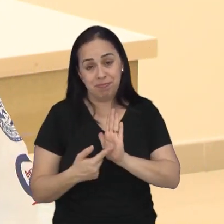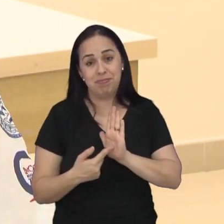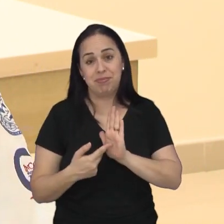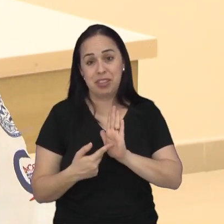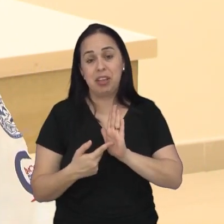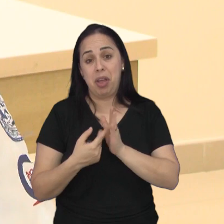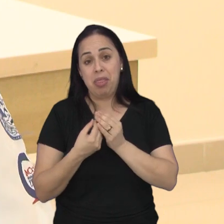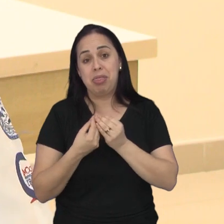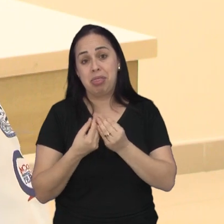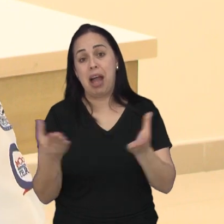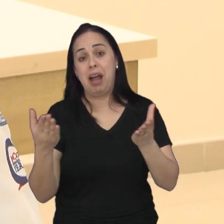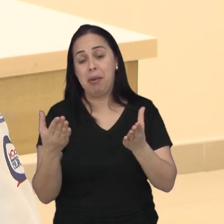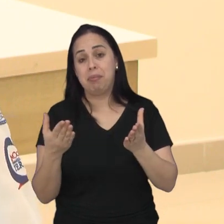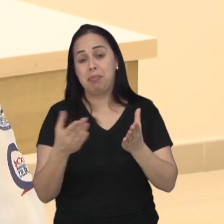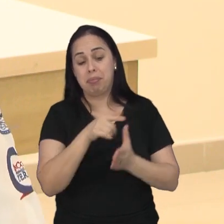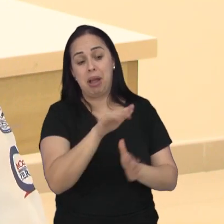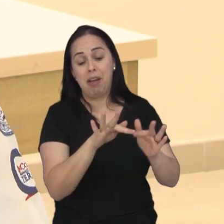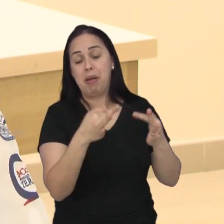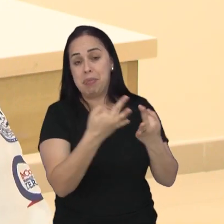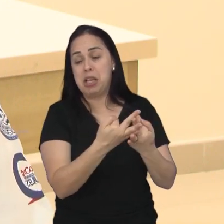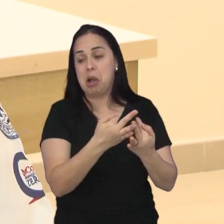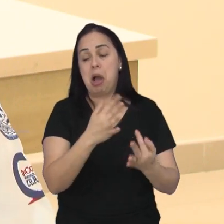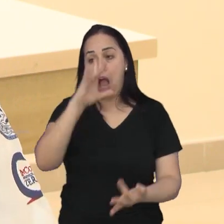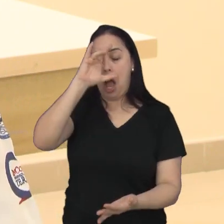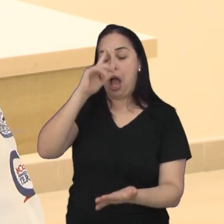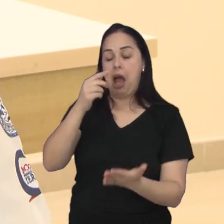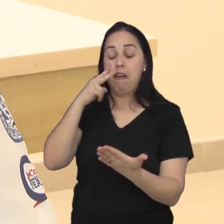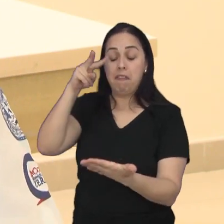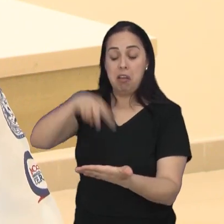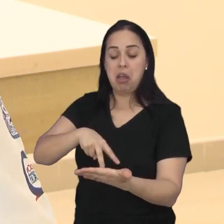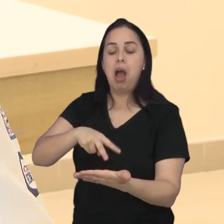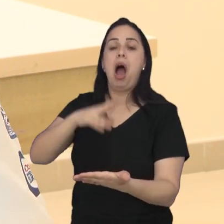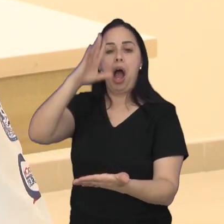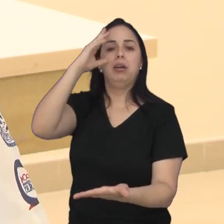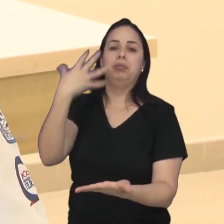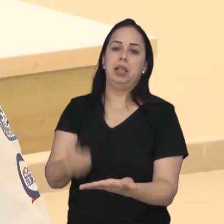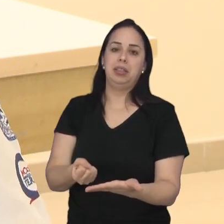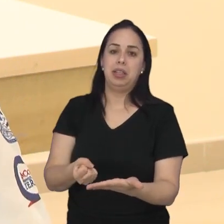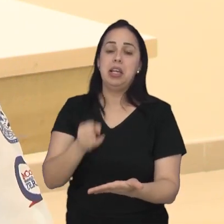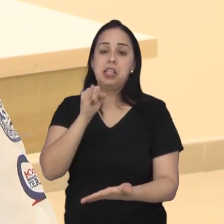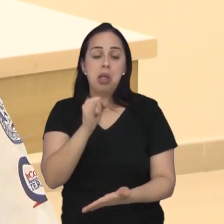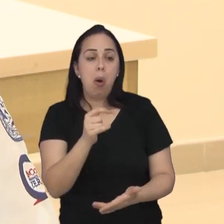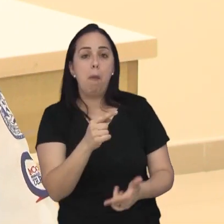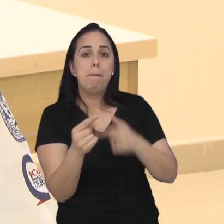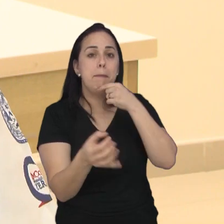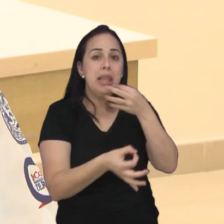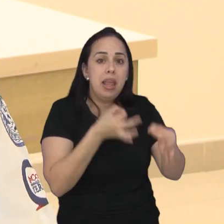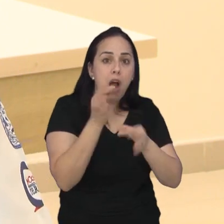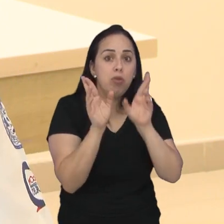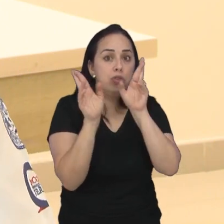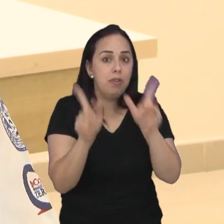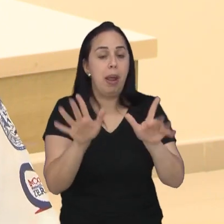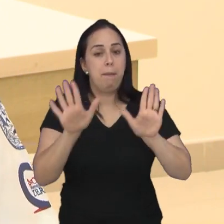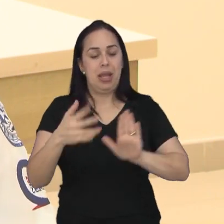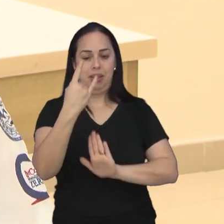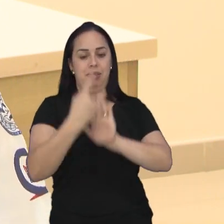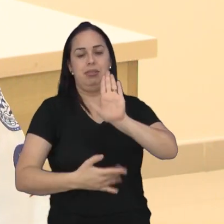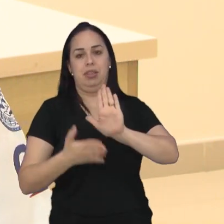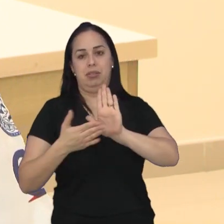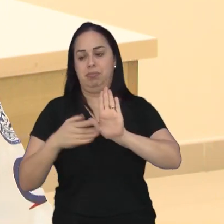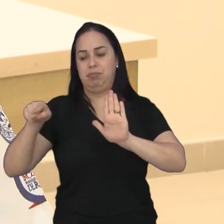trazer mais conforto para a decisão de todos os familiares. Então, se houver alguma divergência de opiniões, uma vez que tem algum